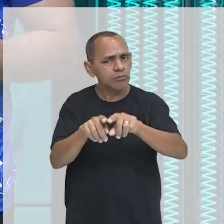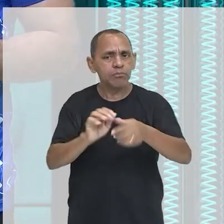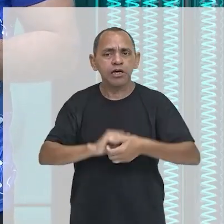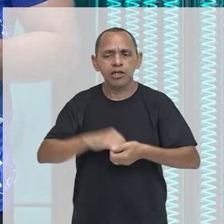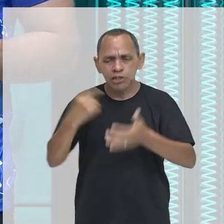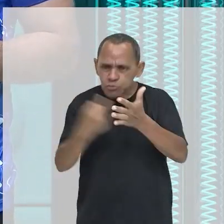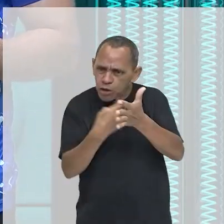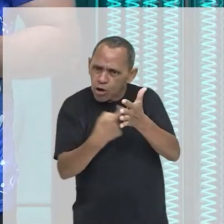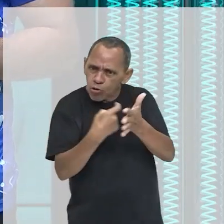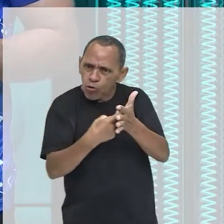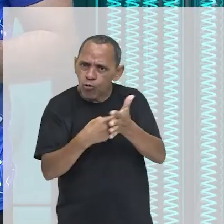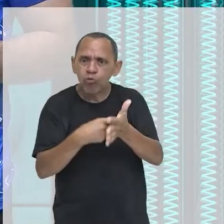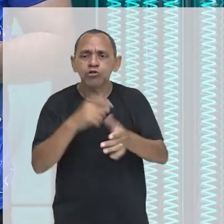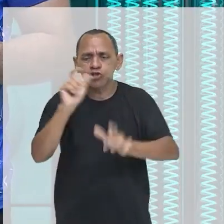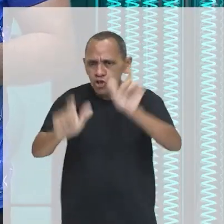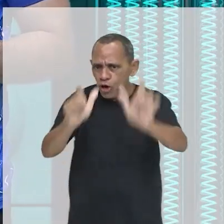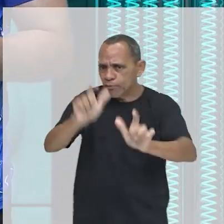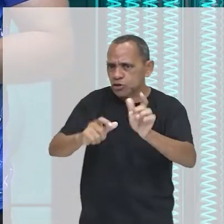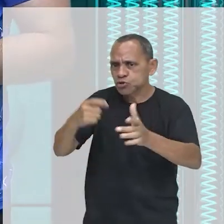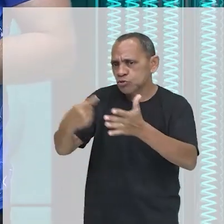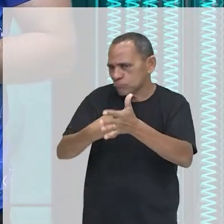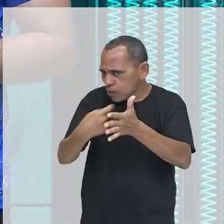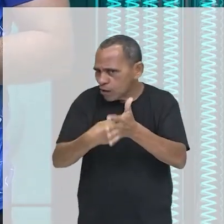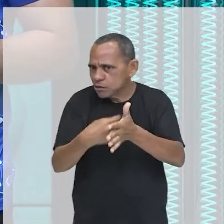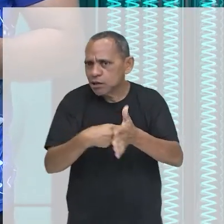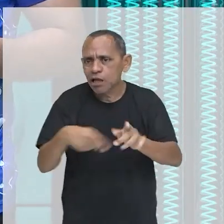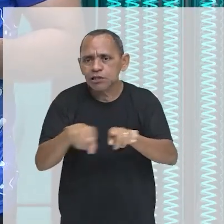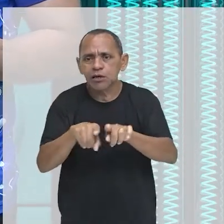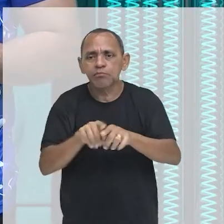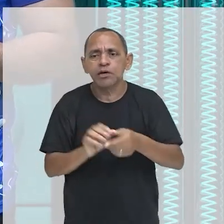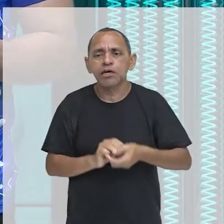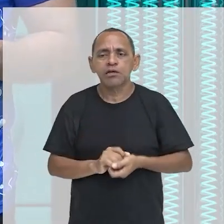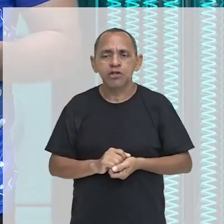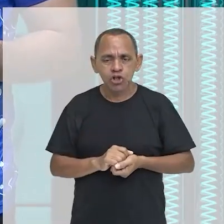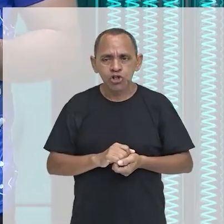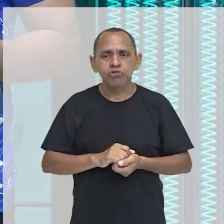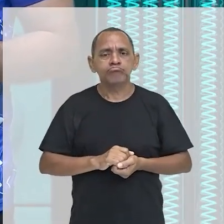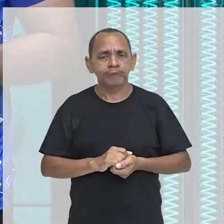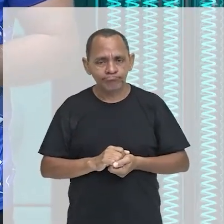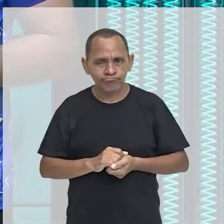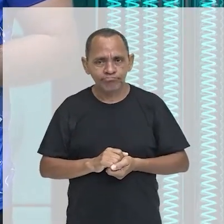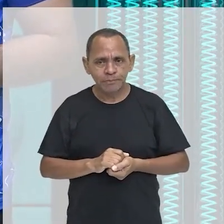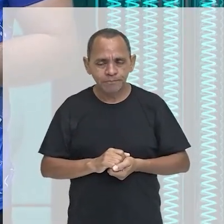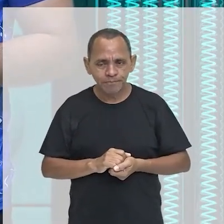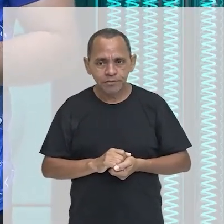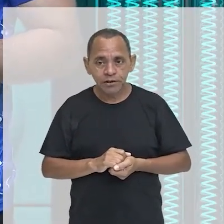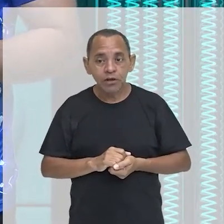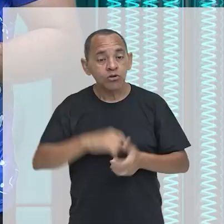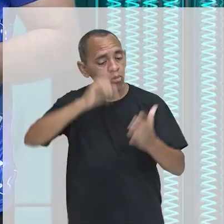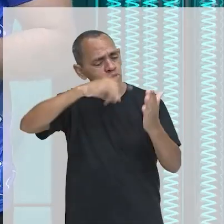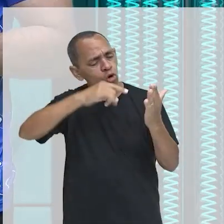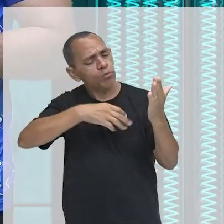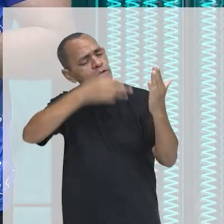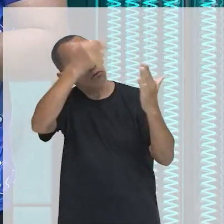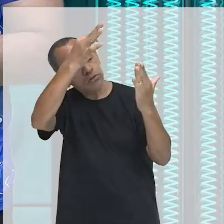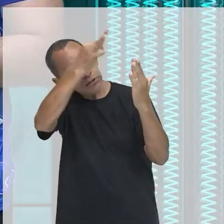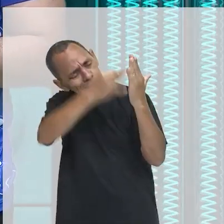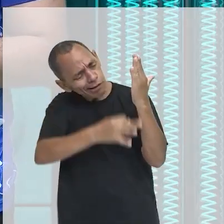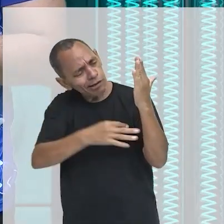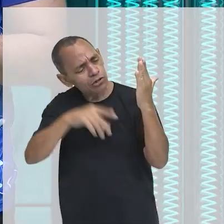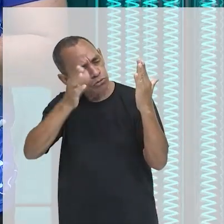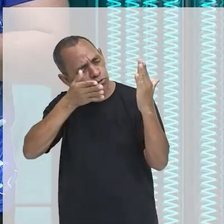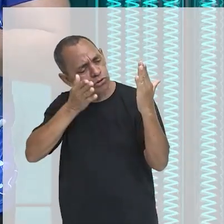aquelas perguntas, né, que vão colocar em xeque o seu trabalho, é importante você já ter uma previsão disso e já está no